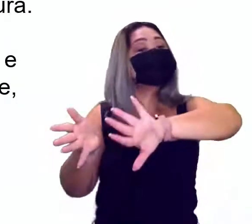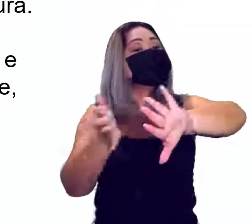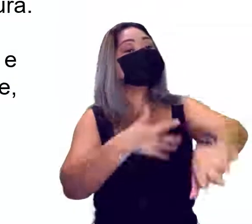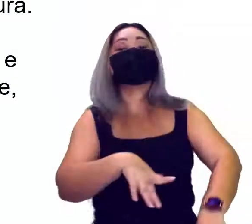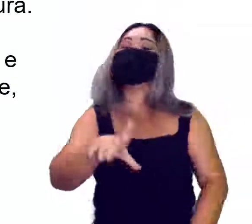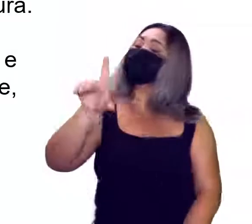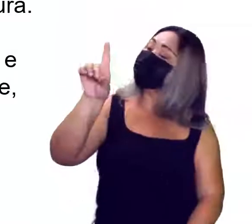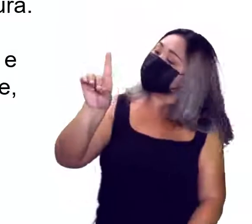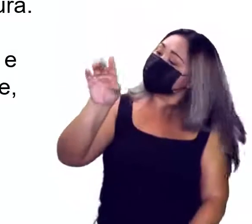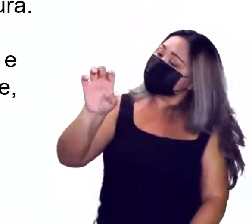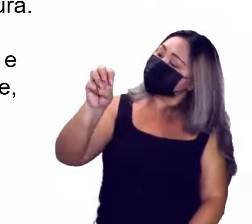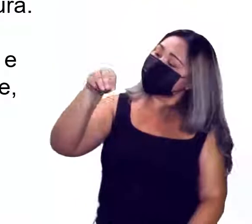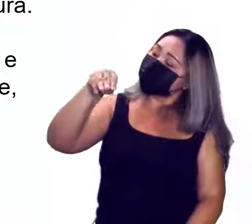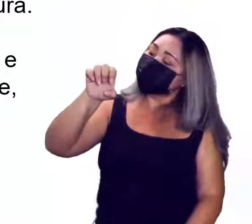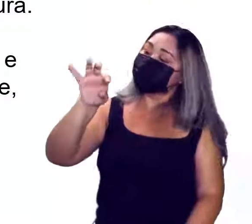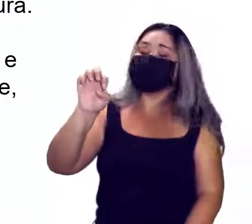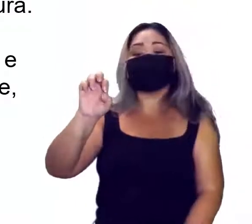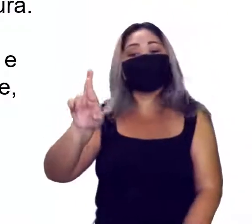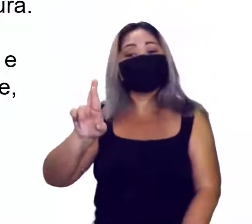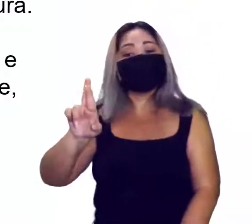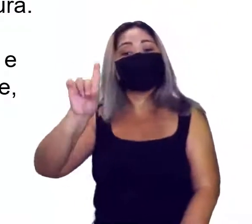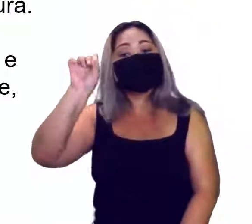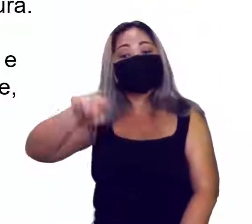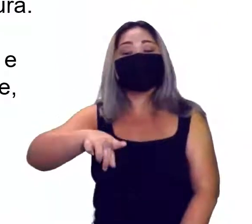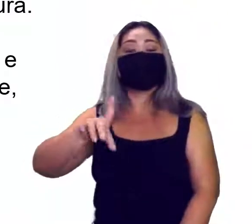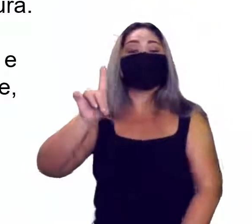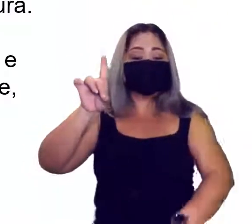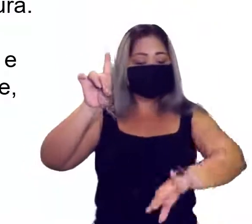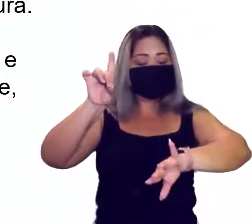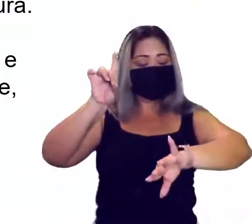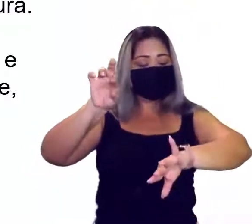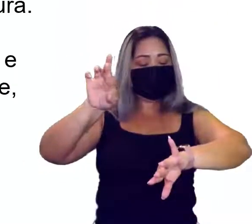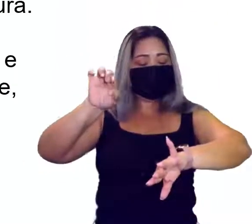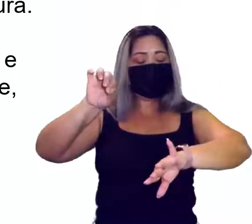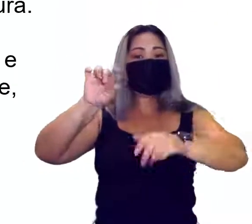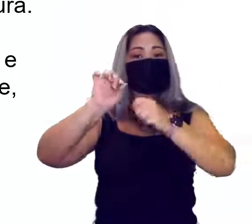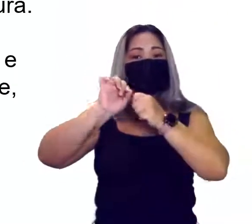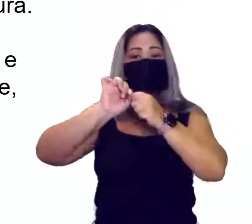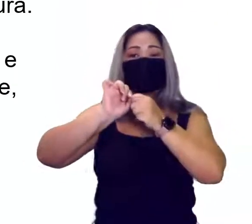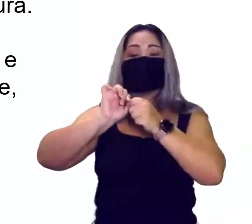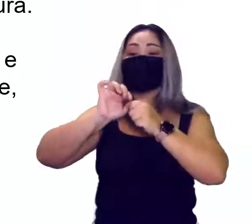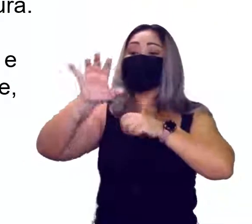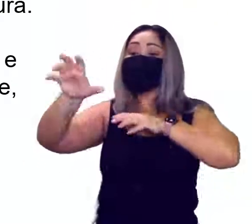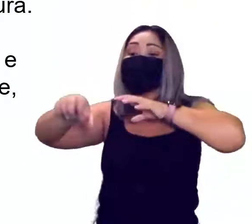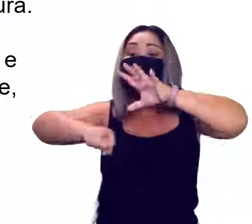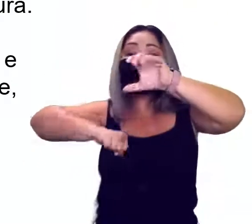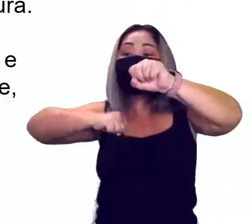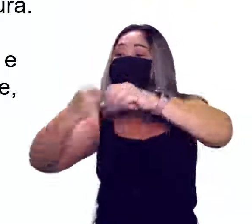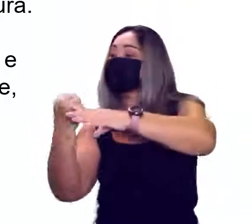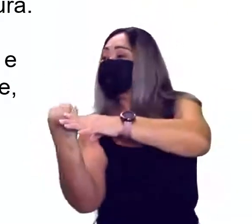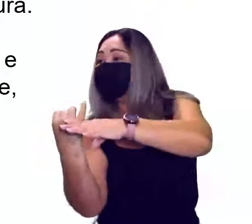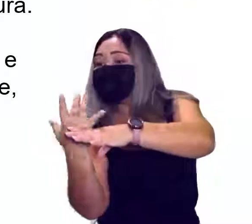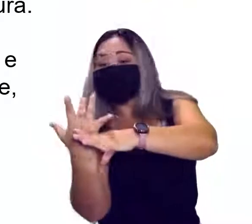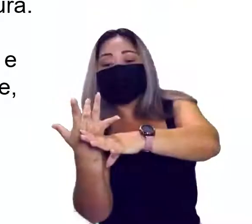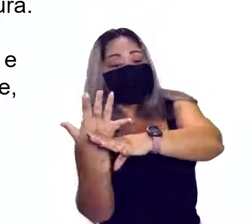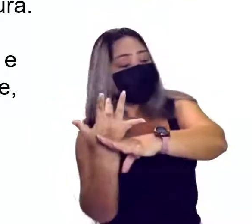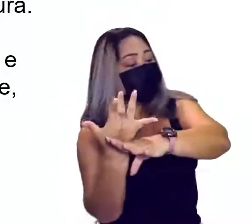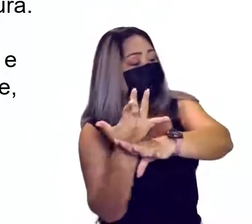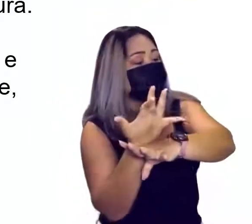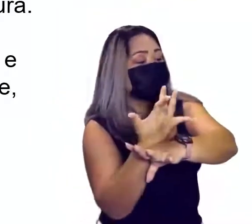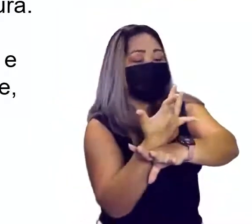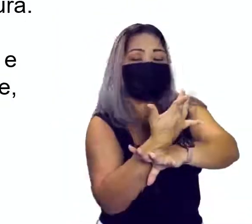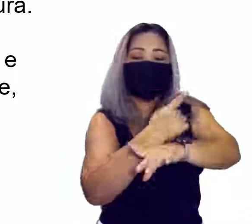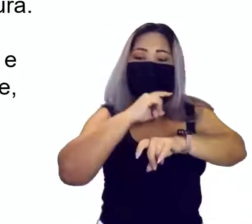Deméter. Ela é a deusa grega da colheita, ó. Quem quiser colher, né, da